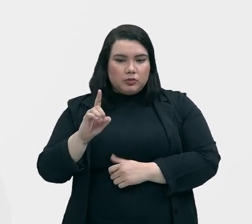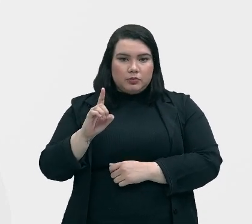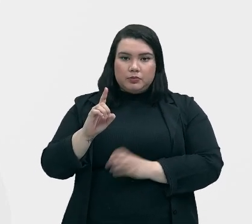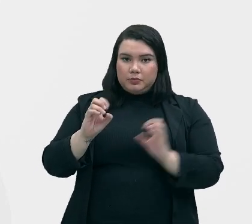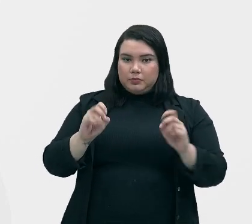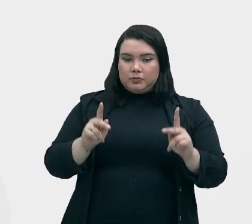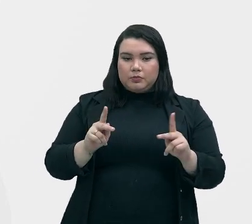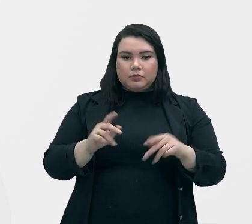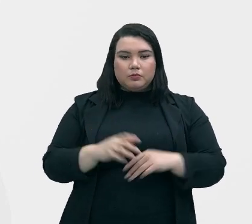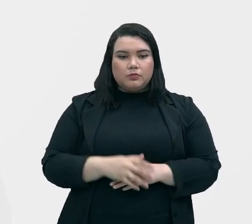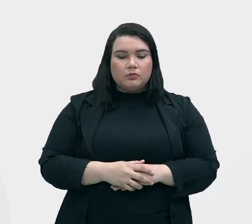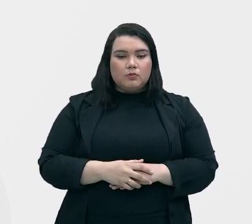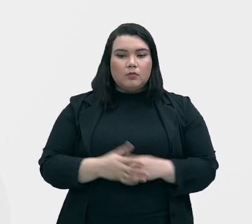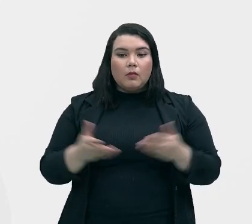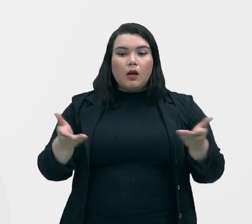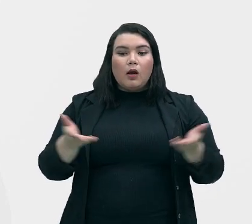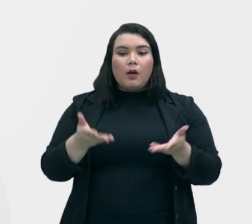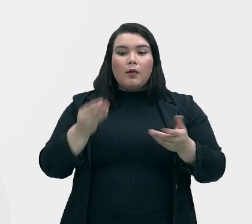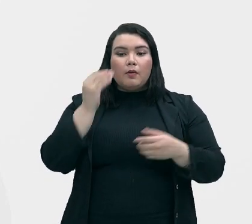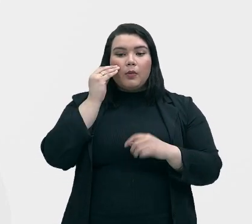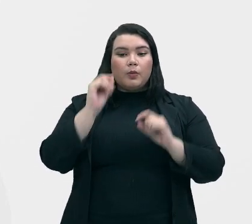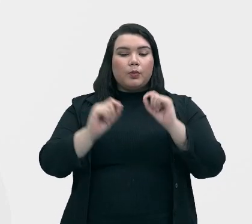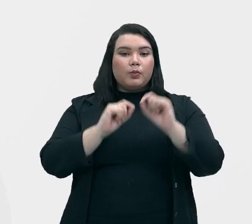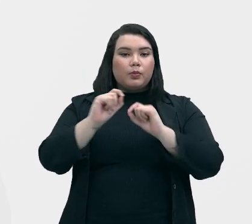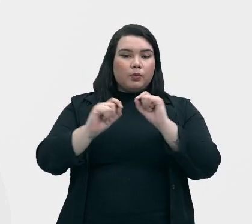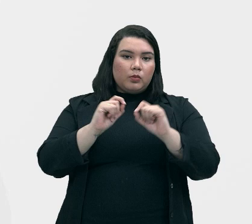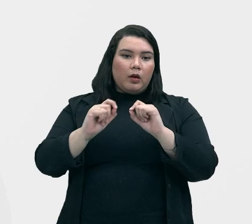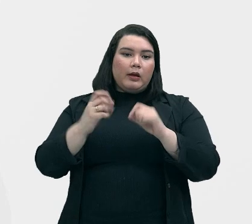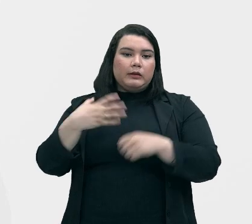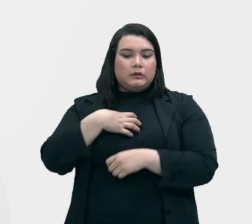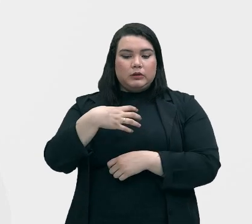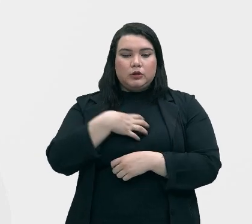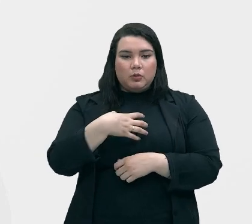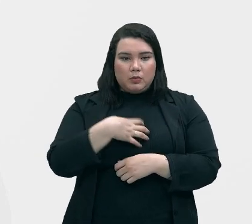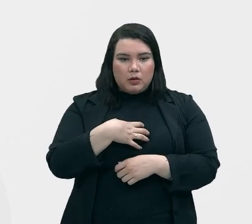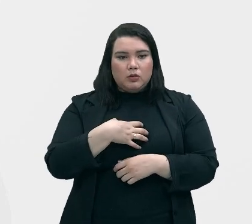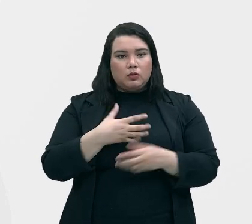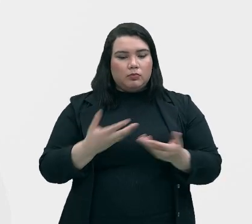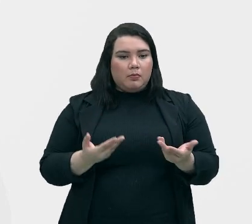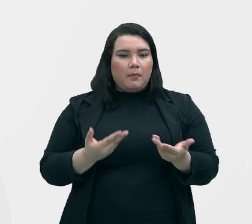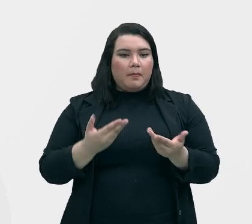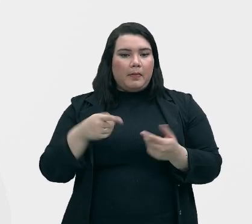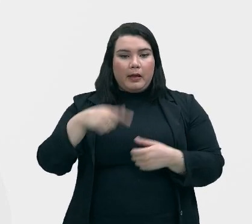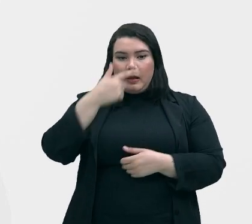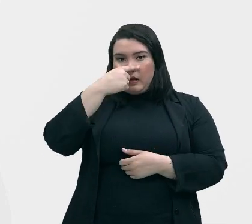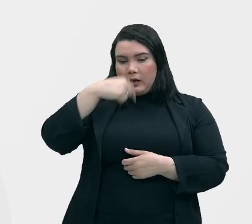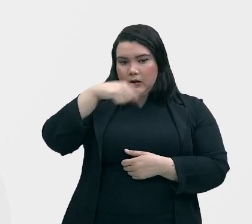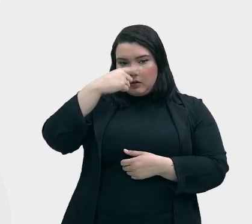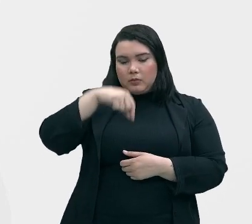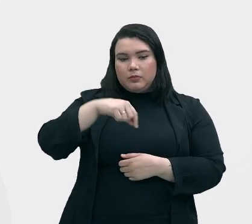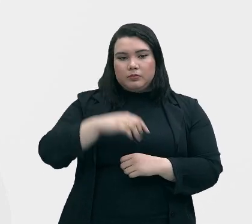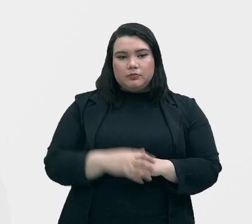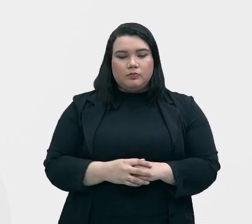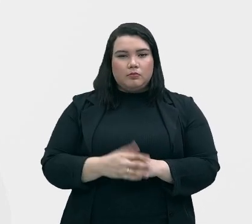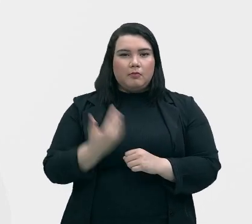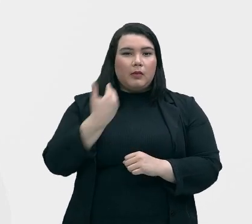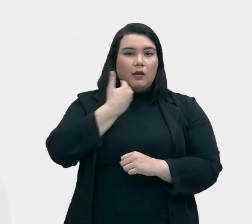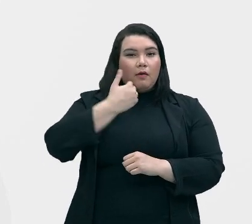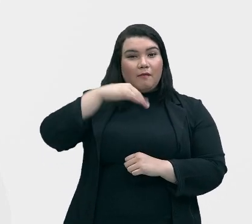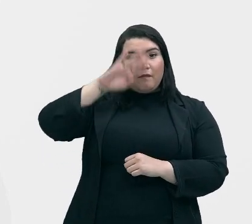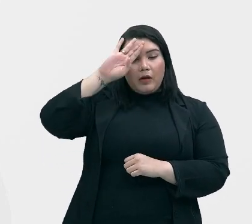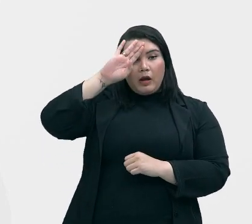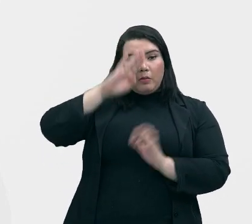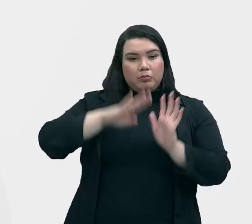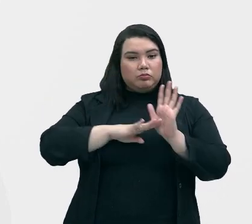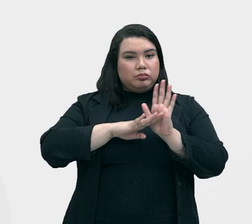tá? Então, a gente vai dar uma olhadinha no que seriam os possíveis sintomas para essa gripe, né? Então, nós temos aí febre alta,